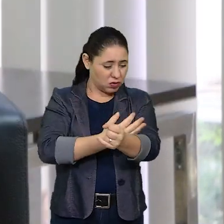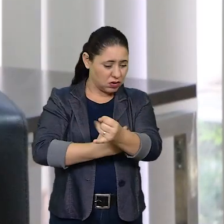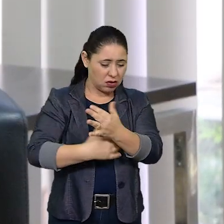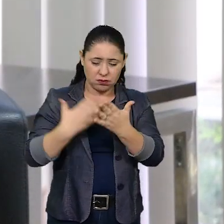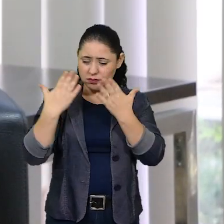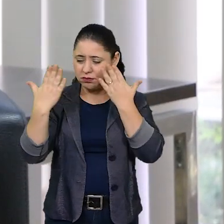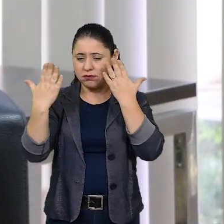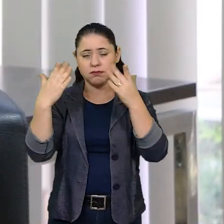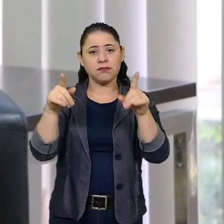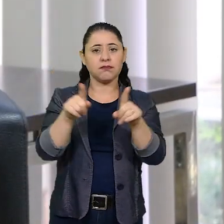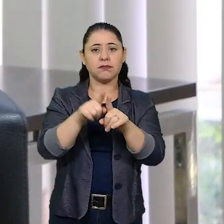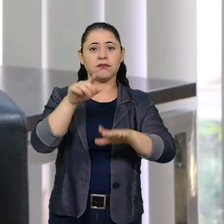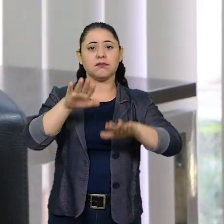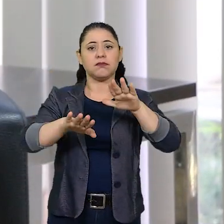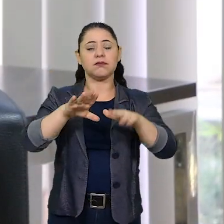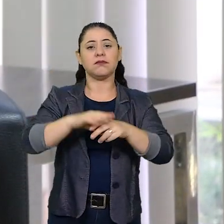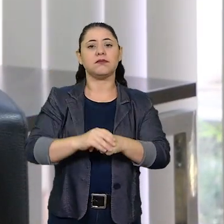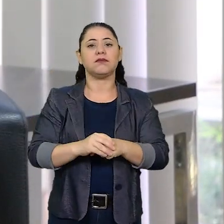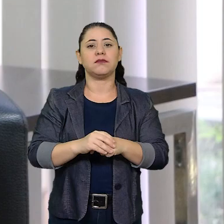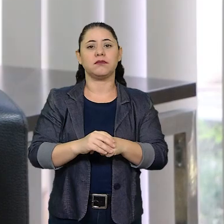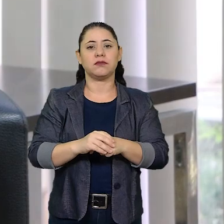psíquicos, muitas vezes